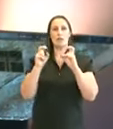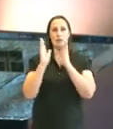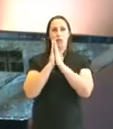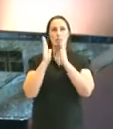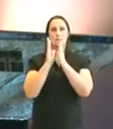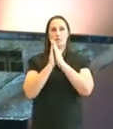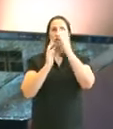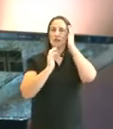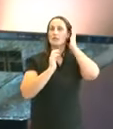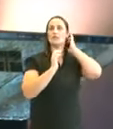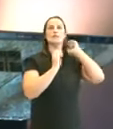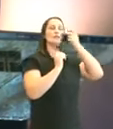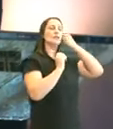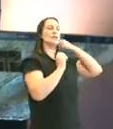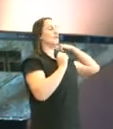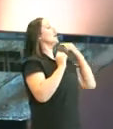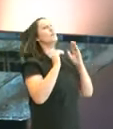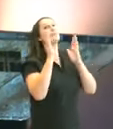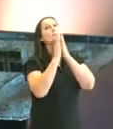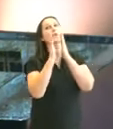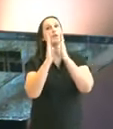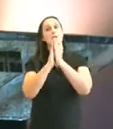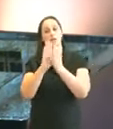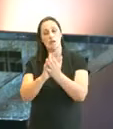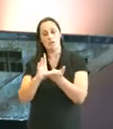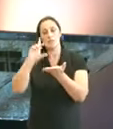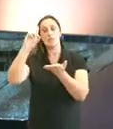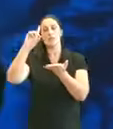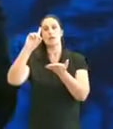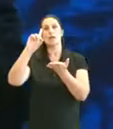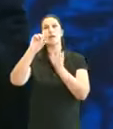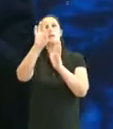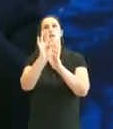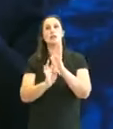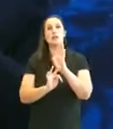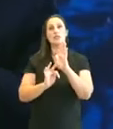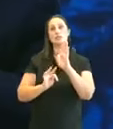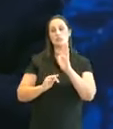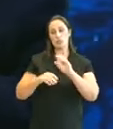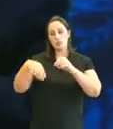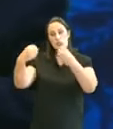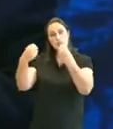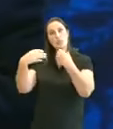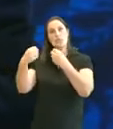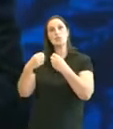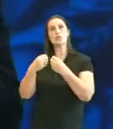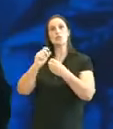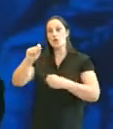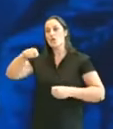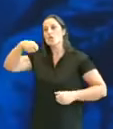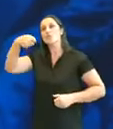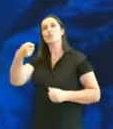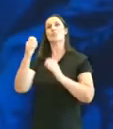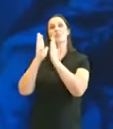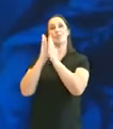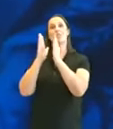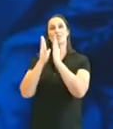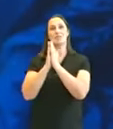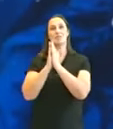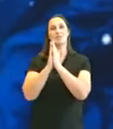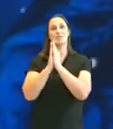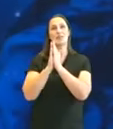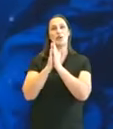estudando orações da Bíblia, e agora nós vamos estudar textos que nos ensinam sobre a oração. E a